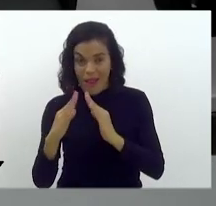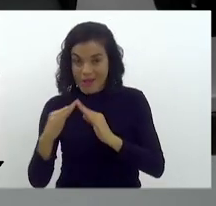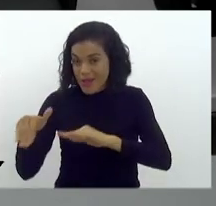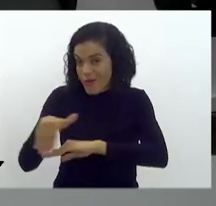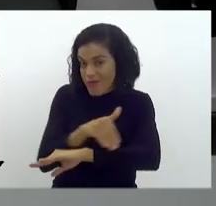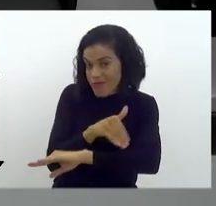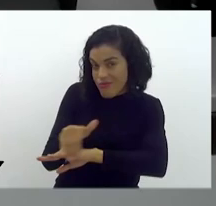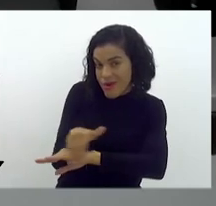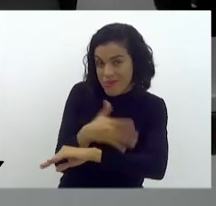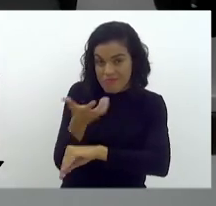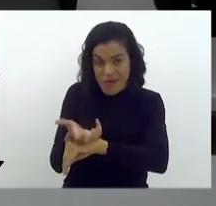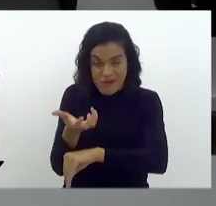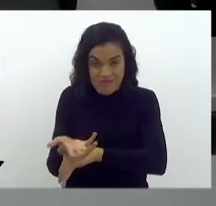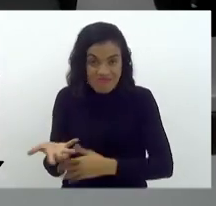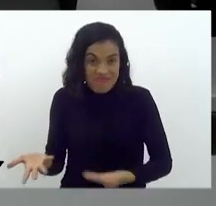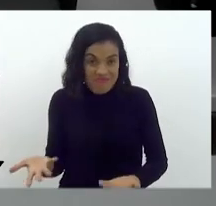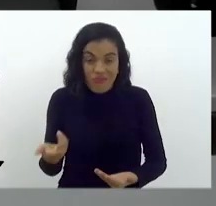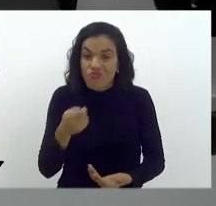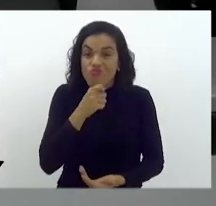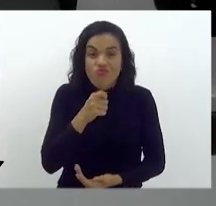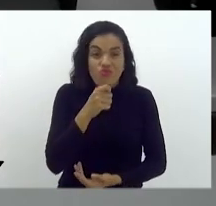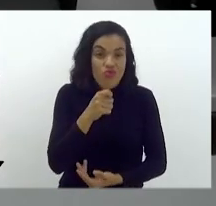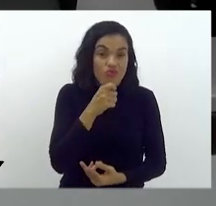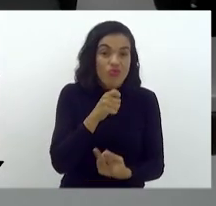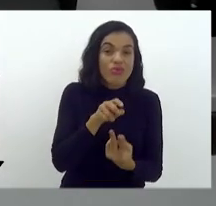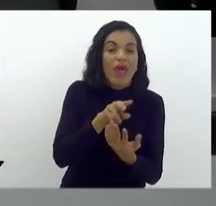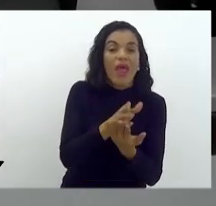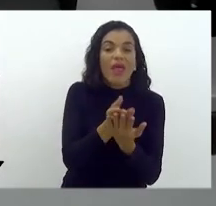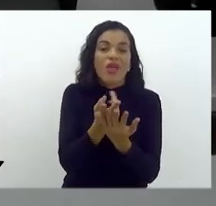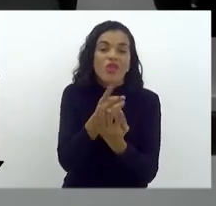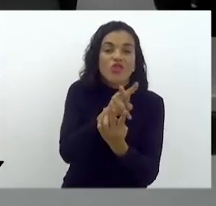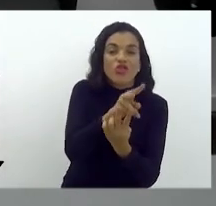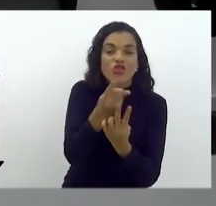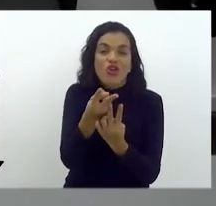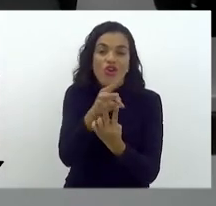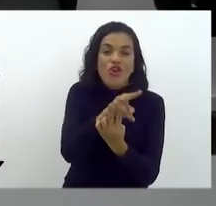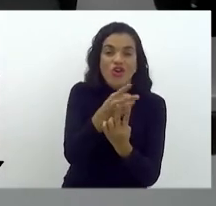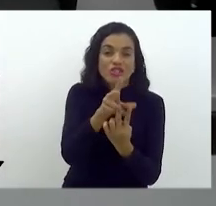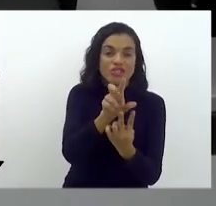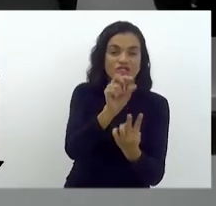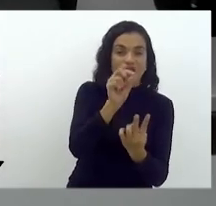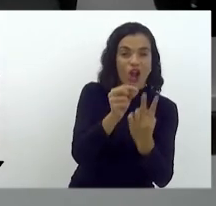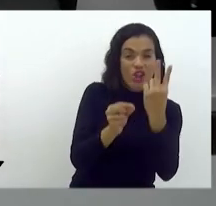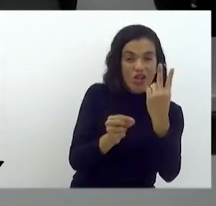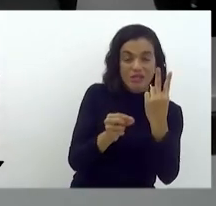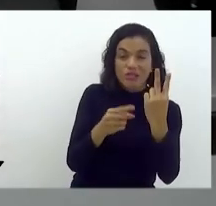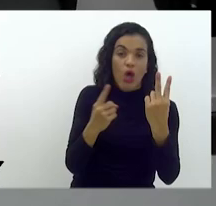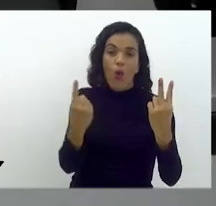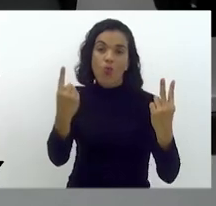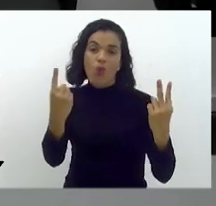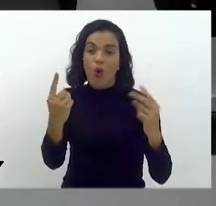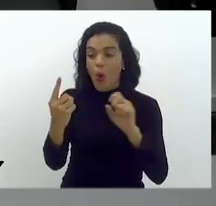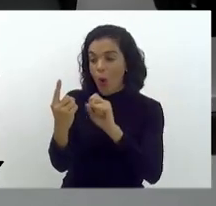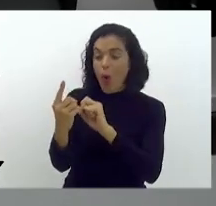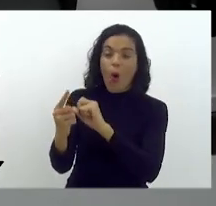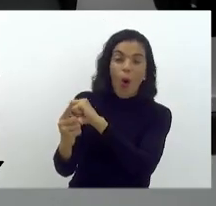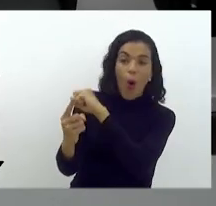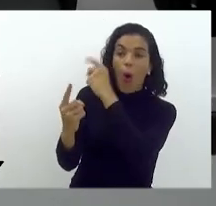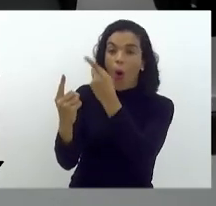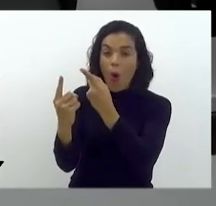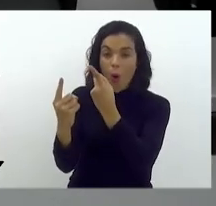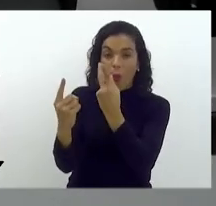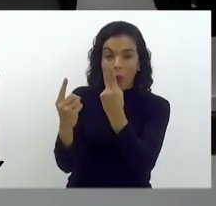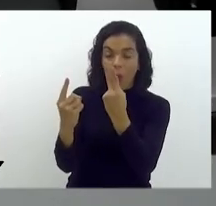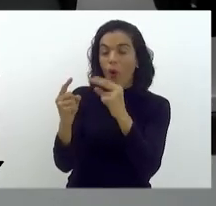via pública não tem uma algo híbrido então é preciso que a gente aperfeiçoa ou cria uma outra